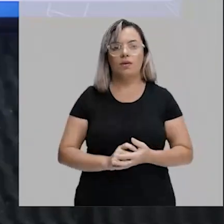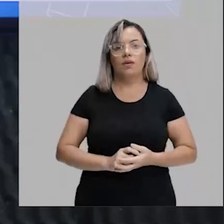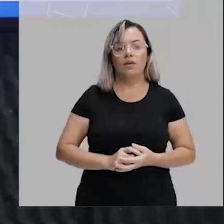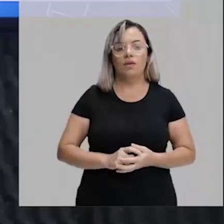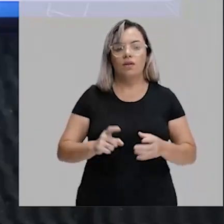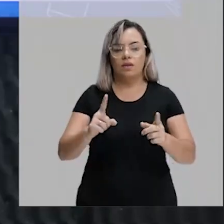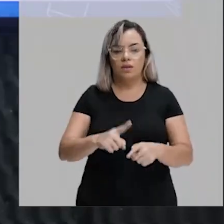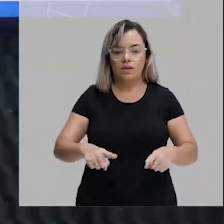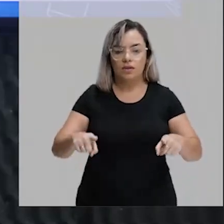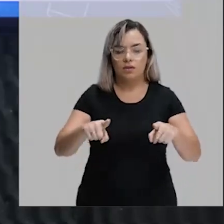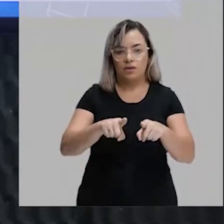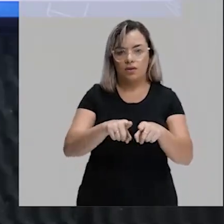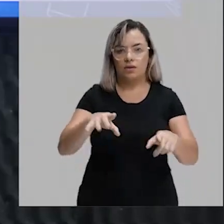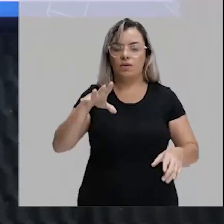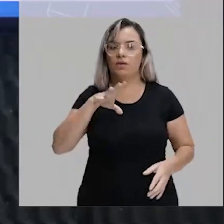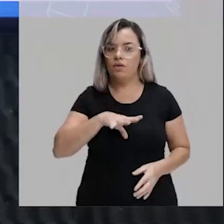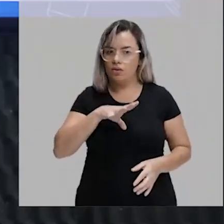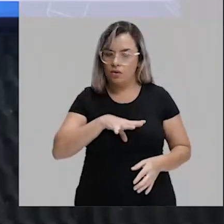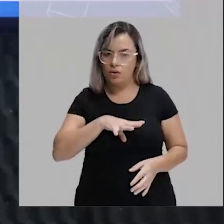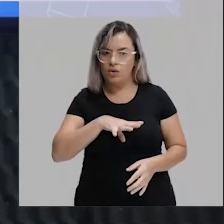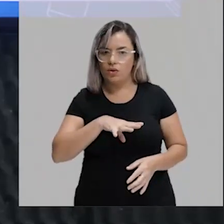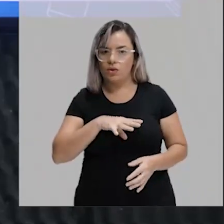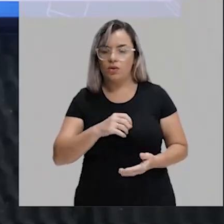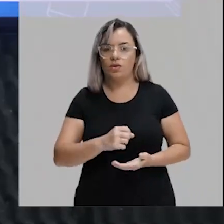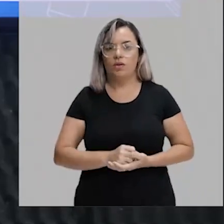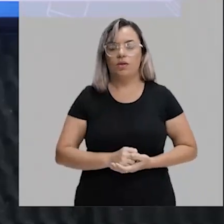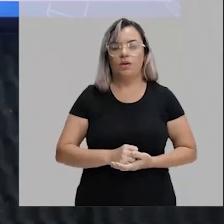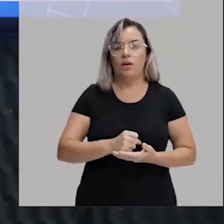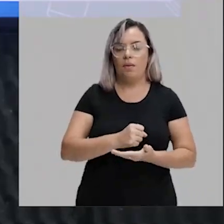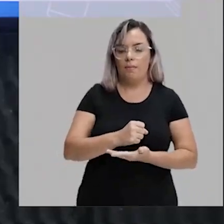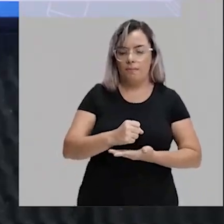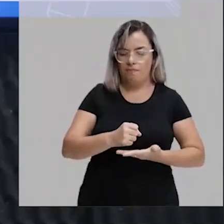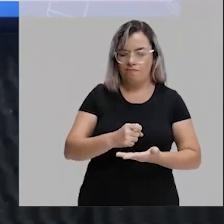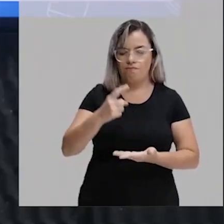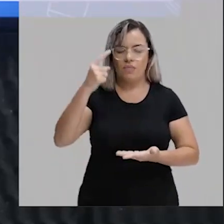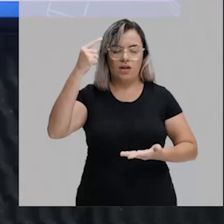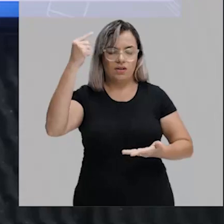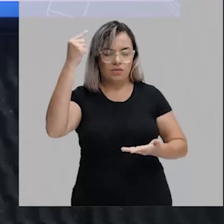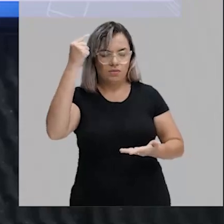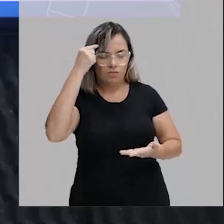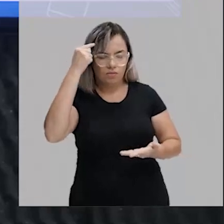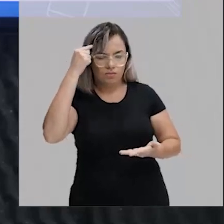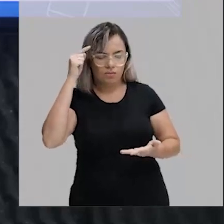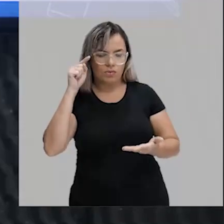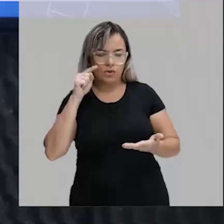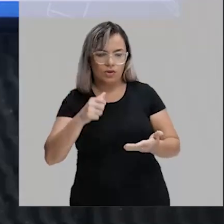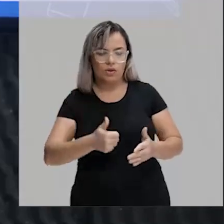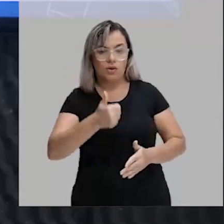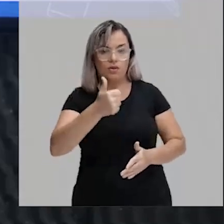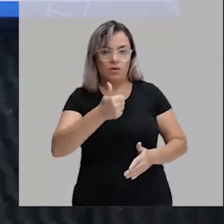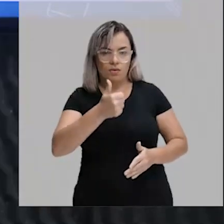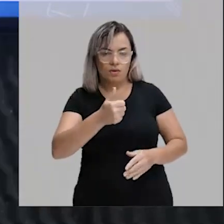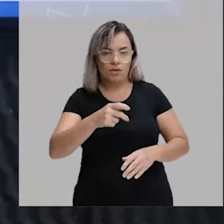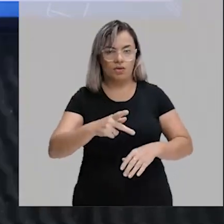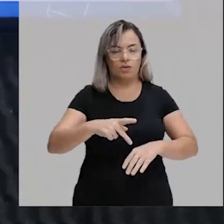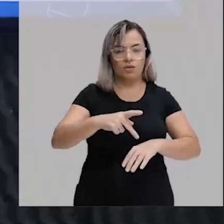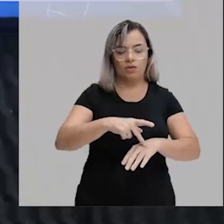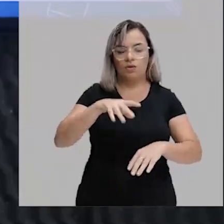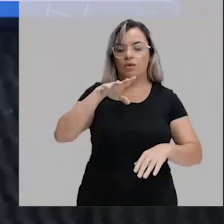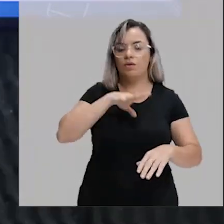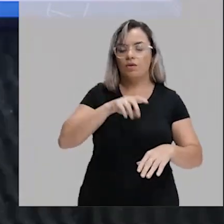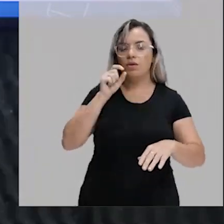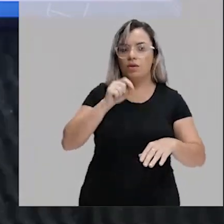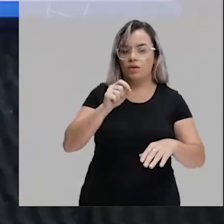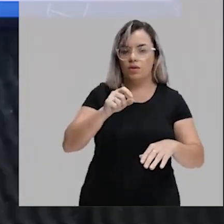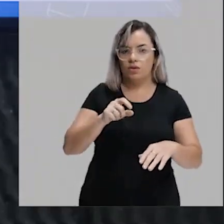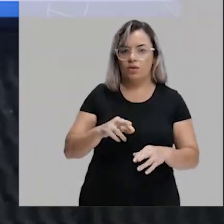disso, Portugal também, um outro fator importante para se pensar nesse pioneirismo português, é que